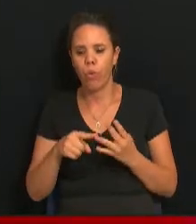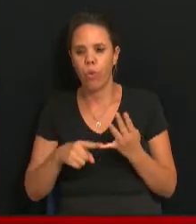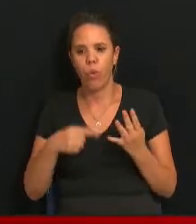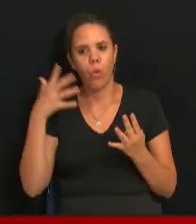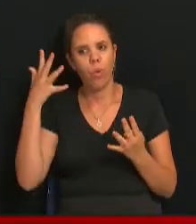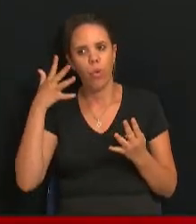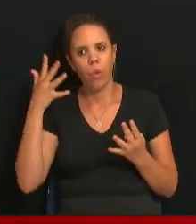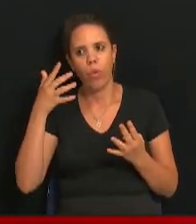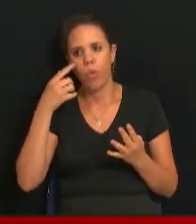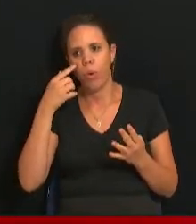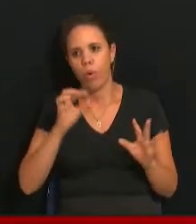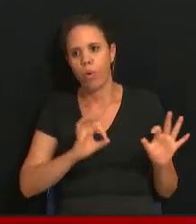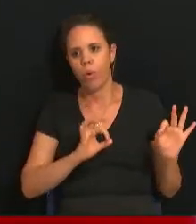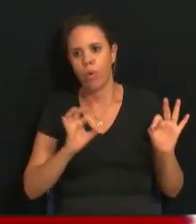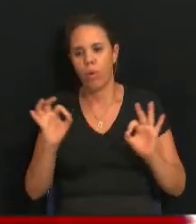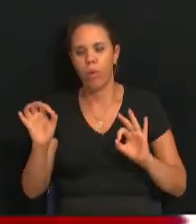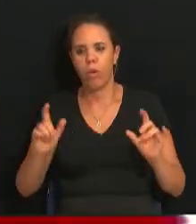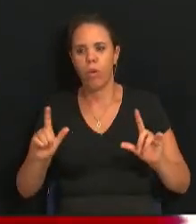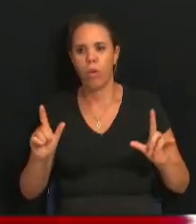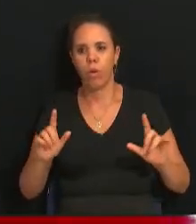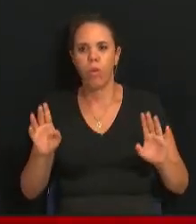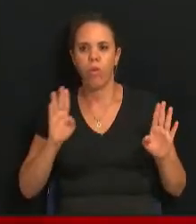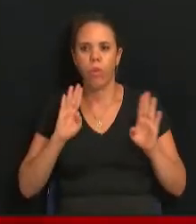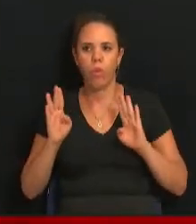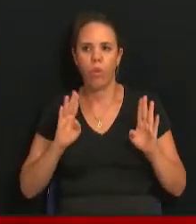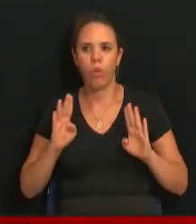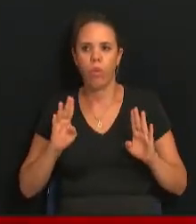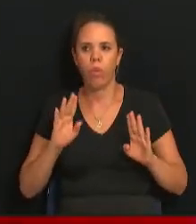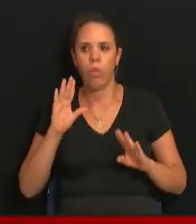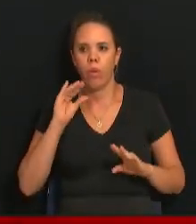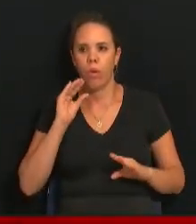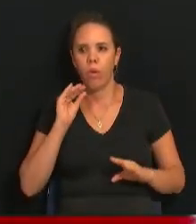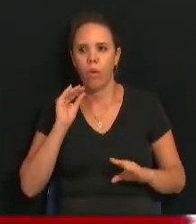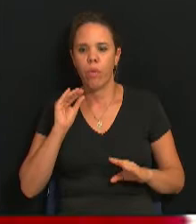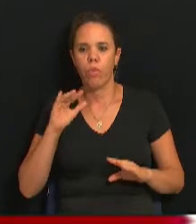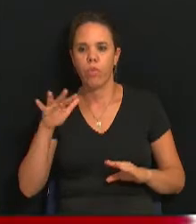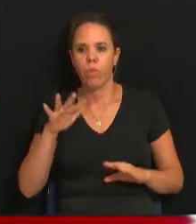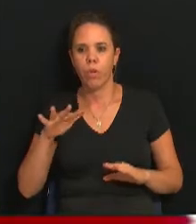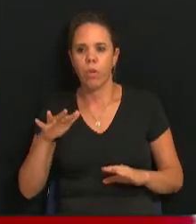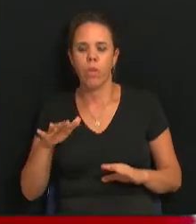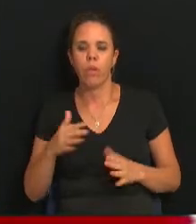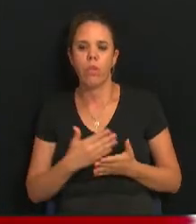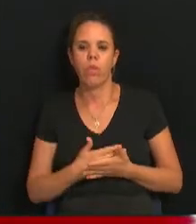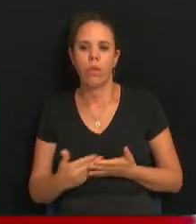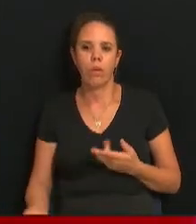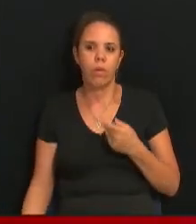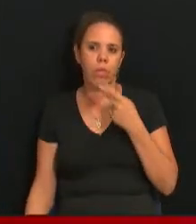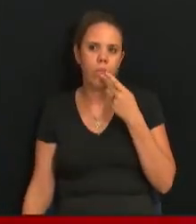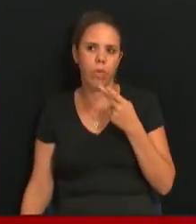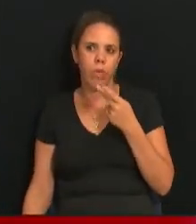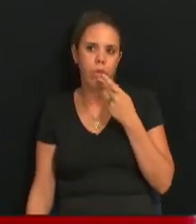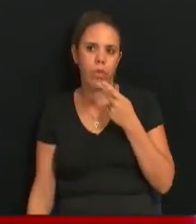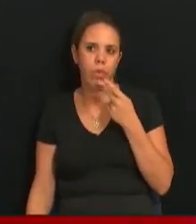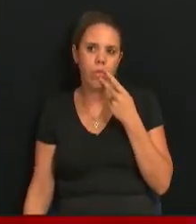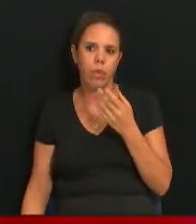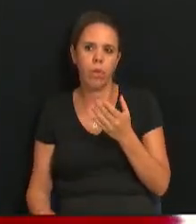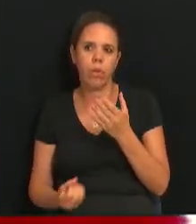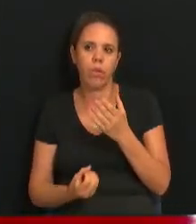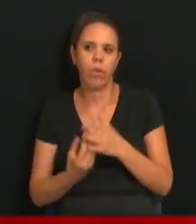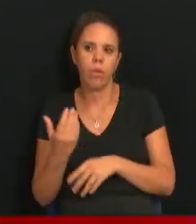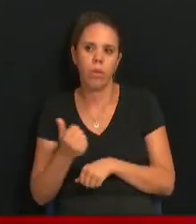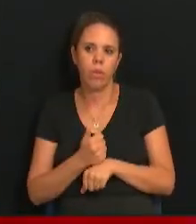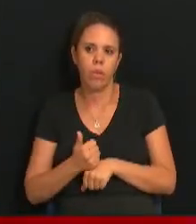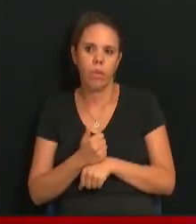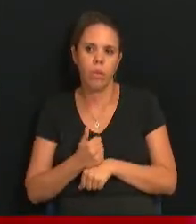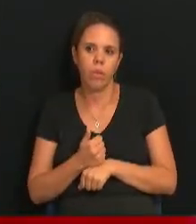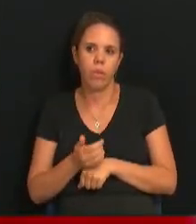TV Câmara, pelo Facebook, e os funcionários da Câmara, tá? Eu vou iniciar minha fala falando da criação do cargo, antes de me